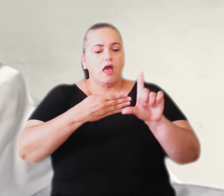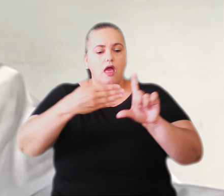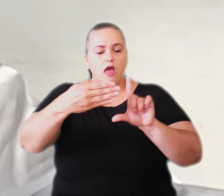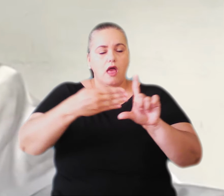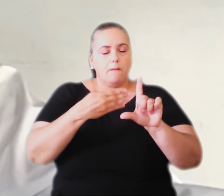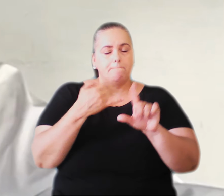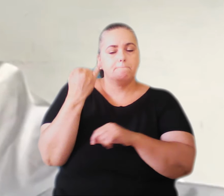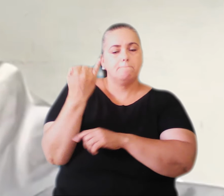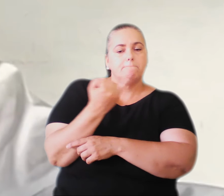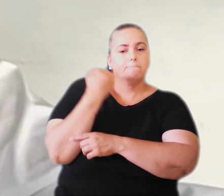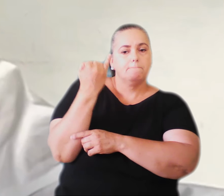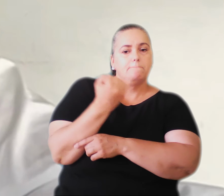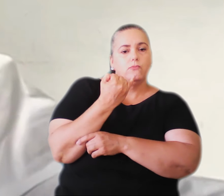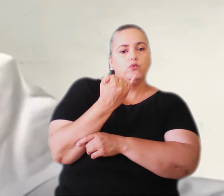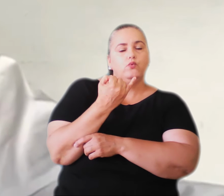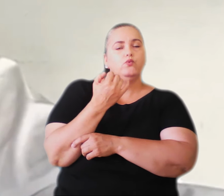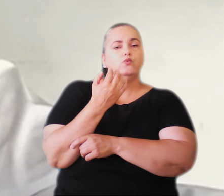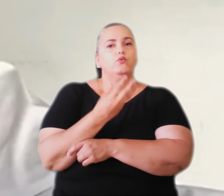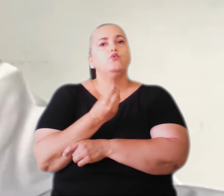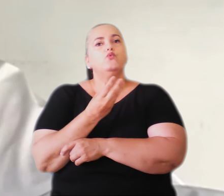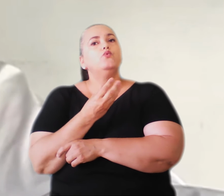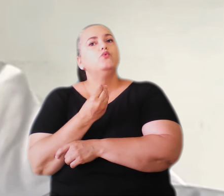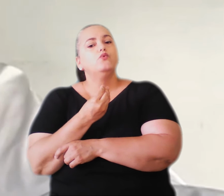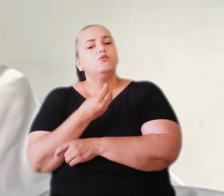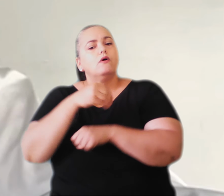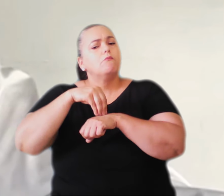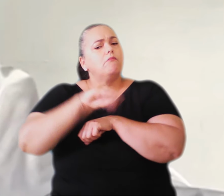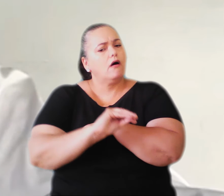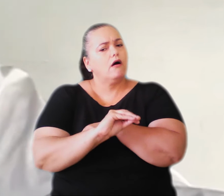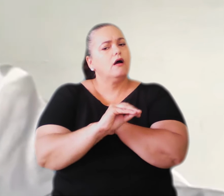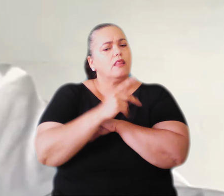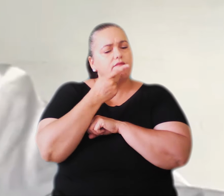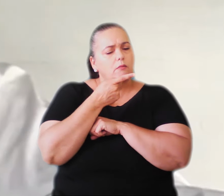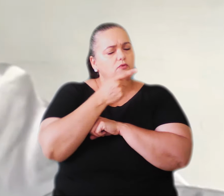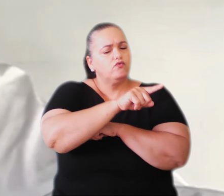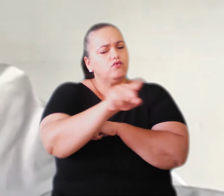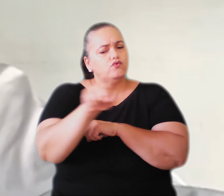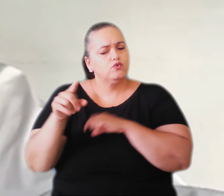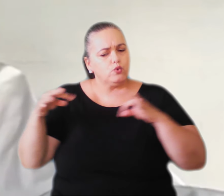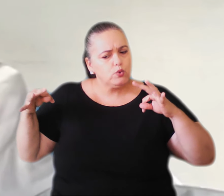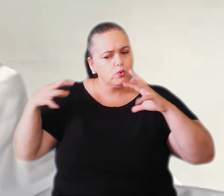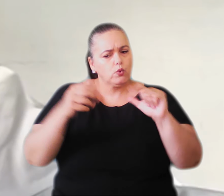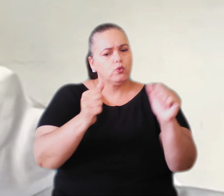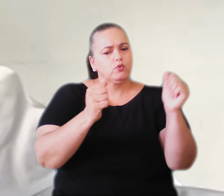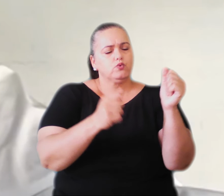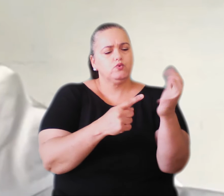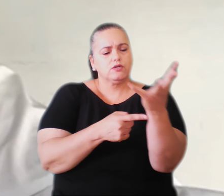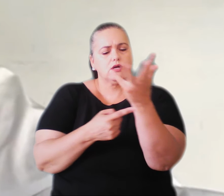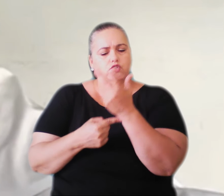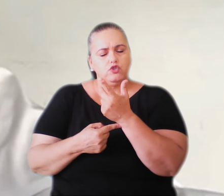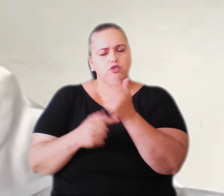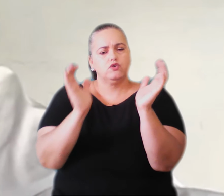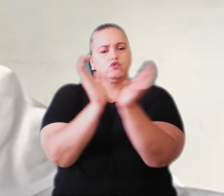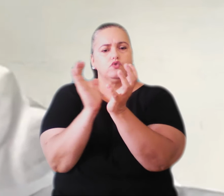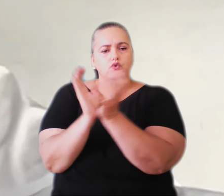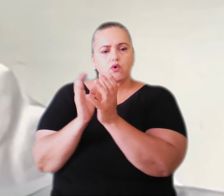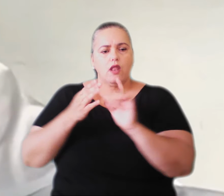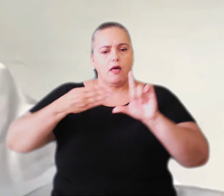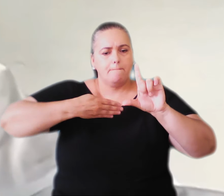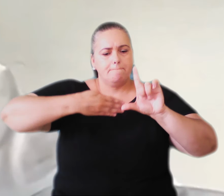muito salutar e muito recomendável. Isso aí eu digo a vocês e digo a todos os colegas que puderem ir nessa mídia